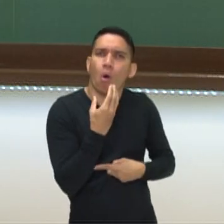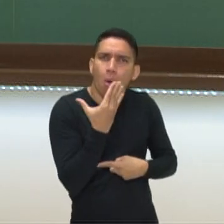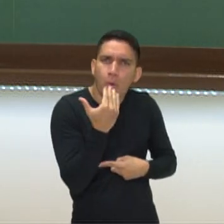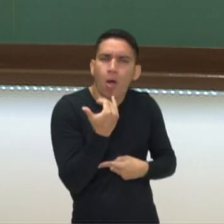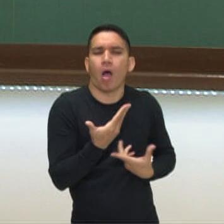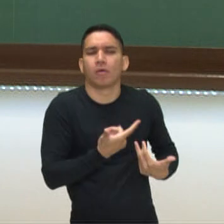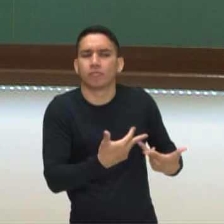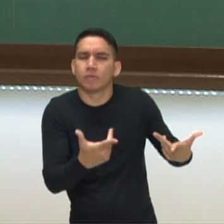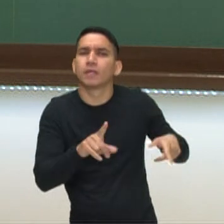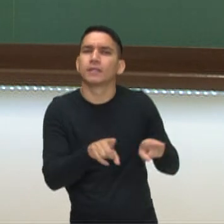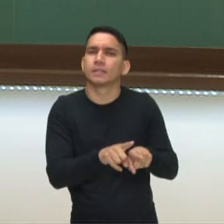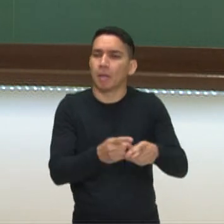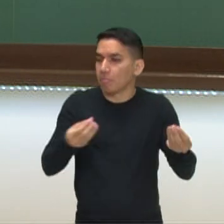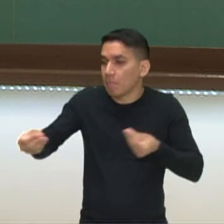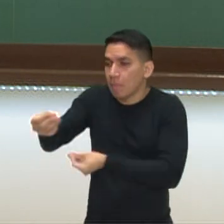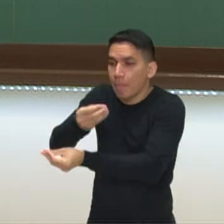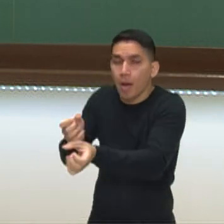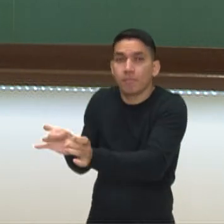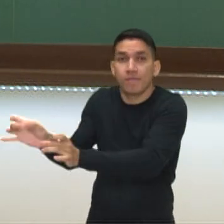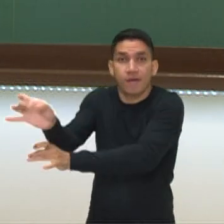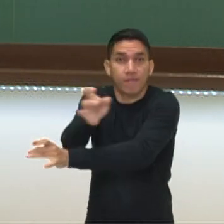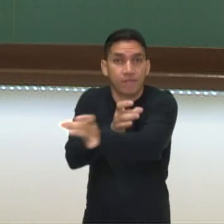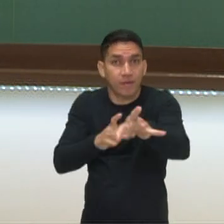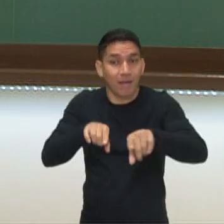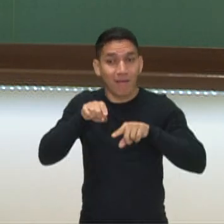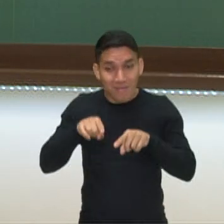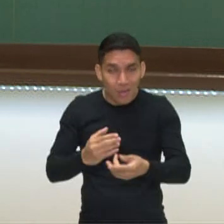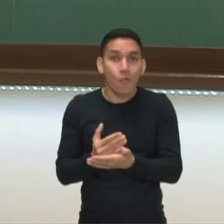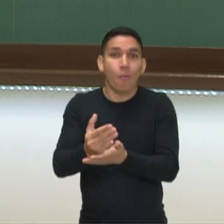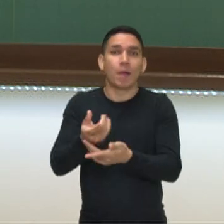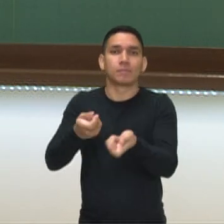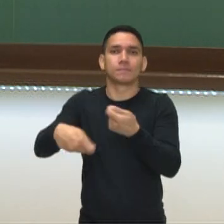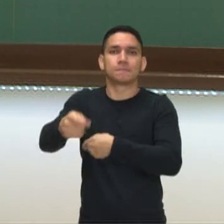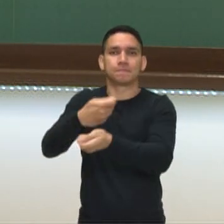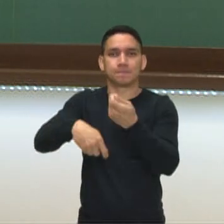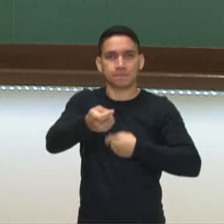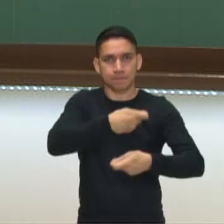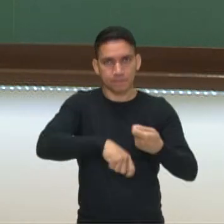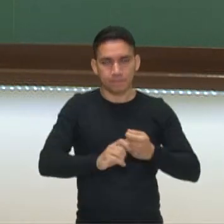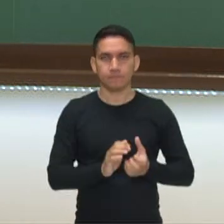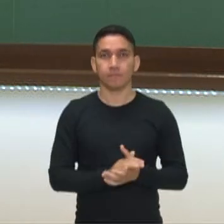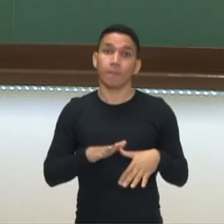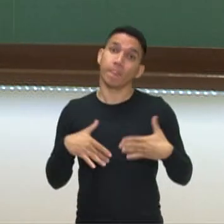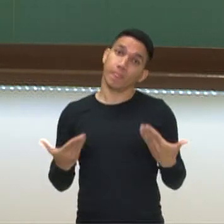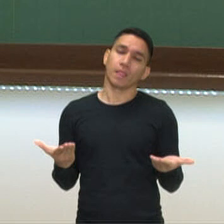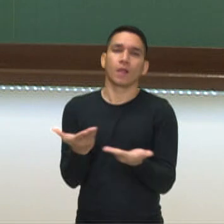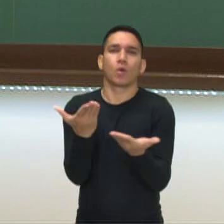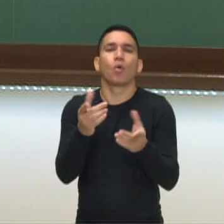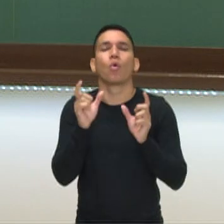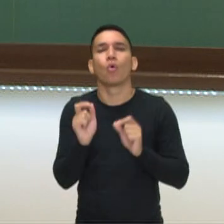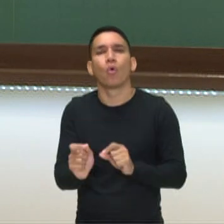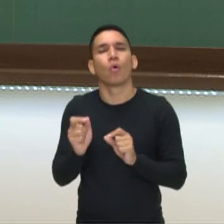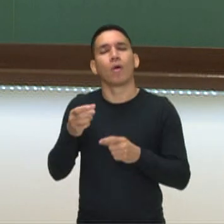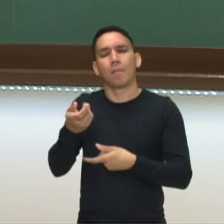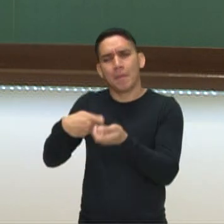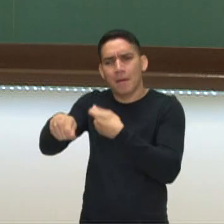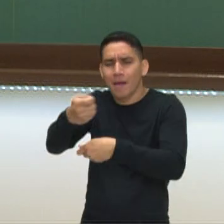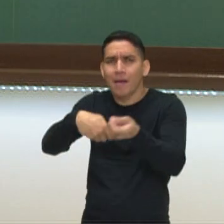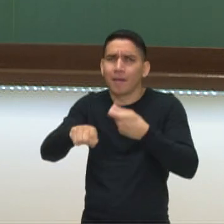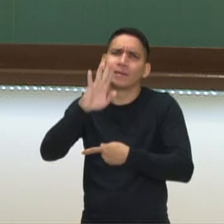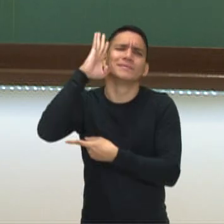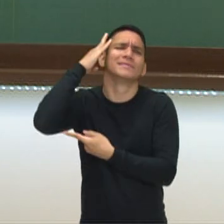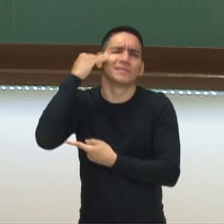ser comercializado. Ali começa então o mercantilismo, tá? E hoje sabemos